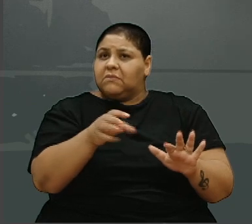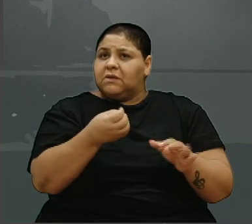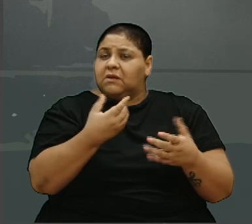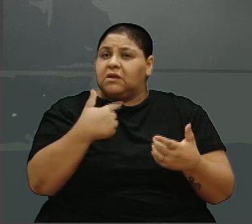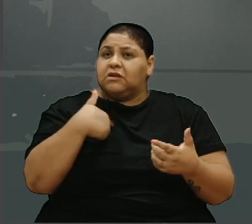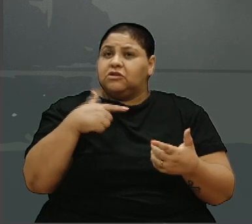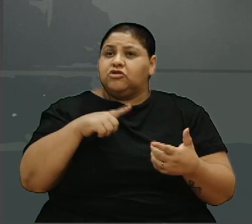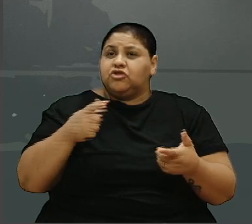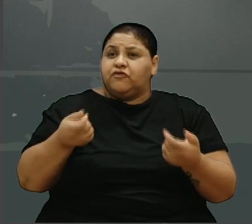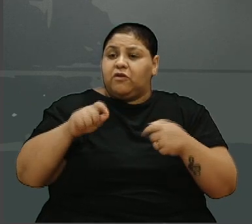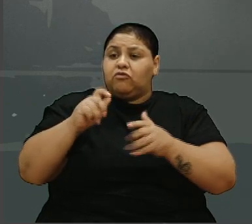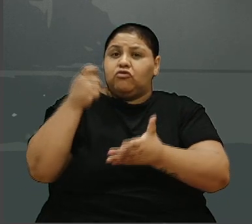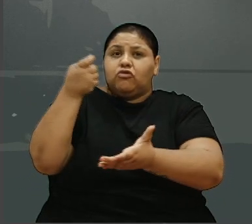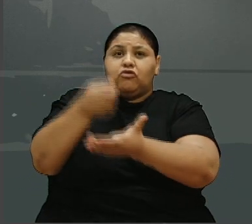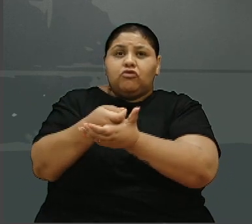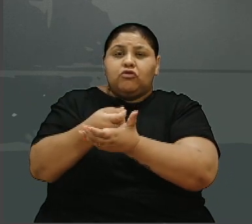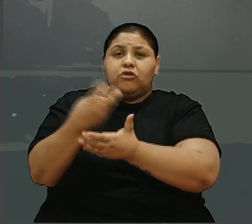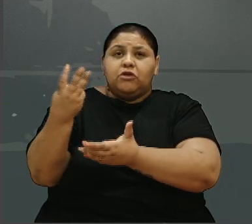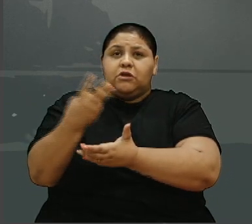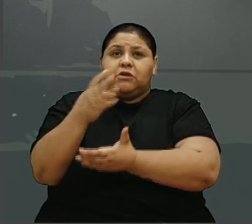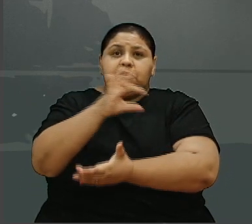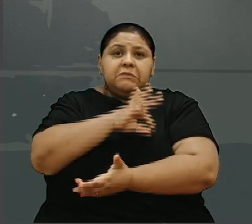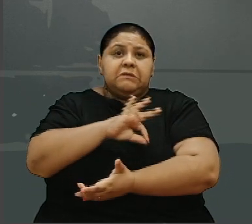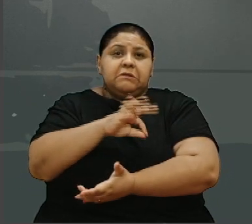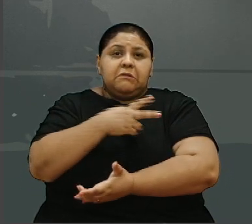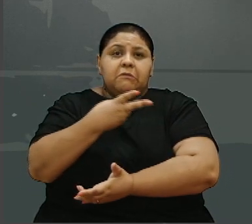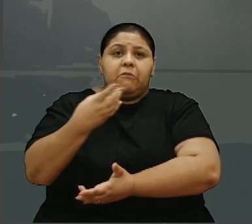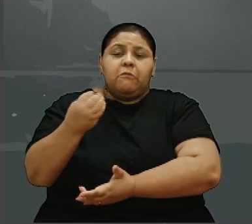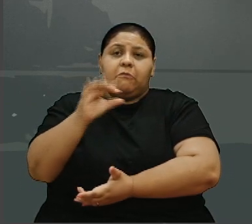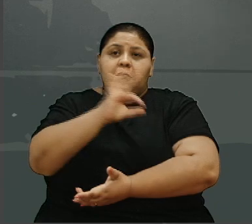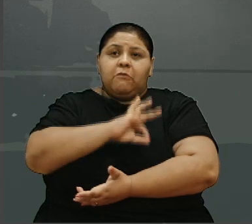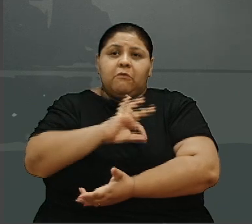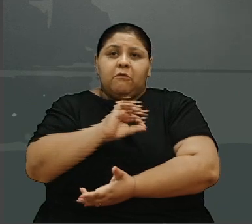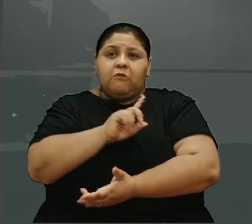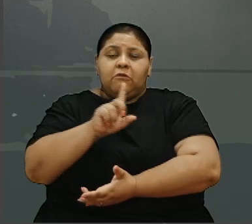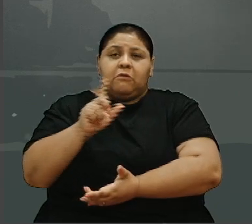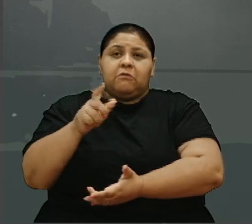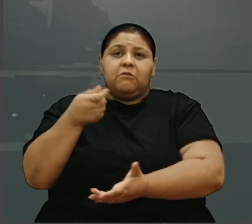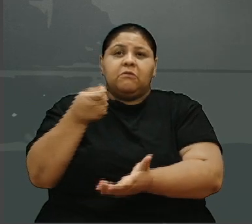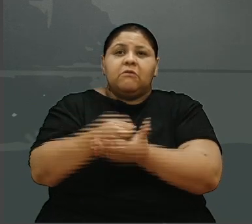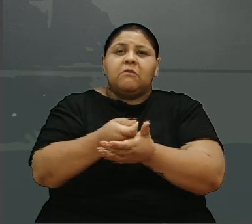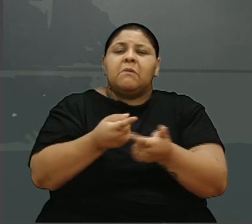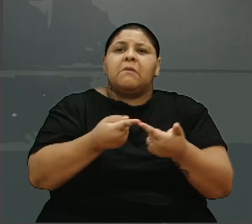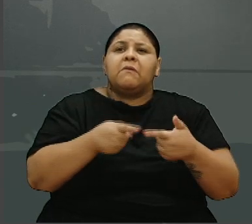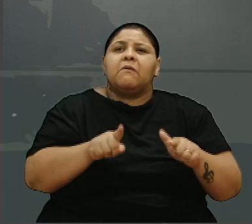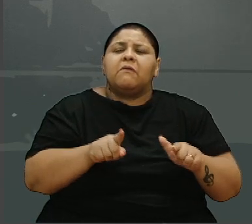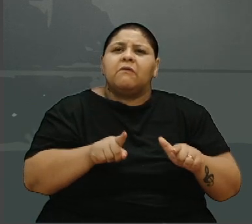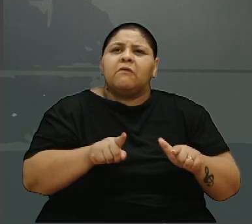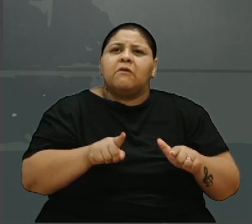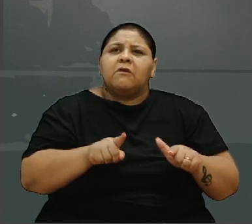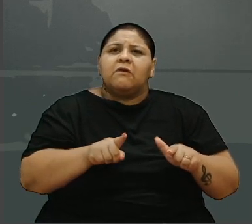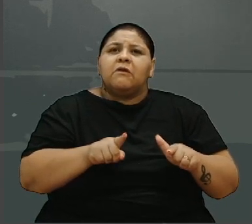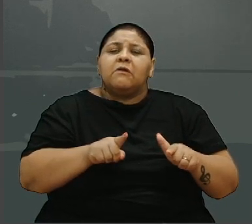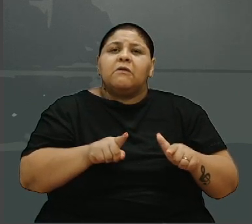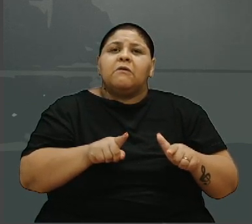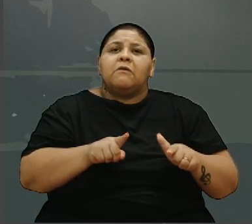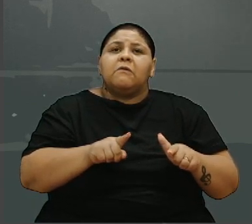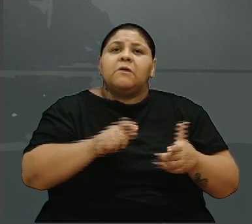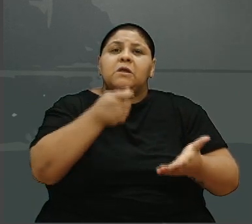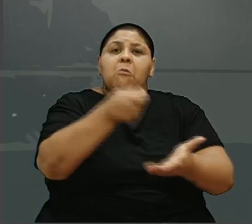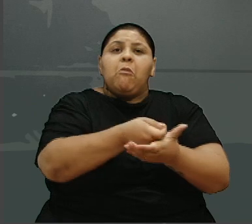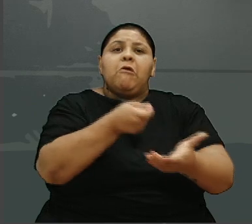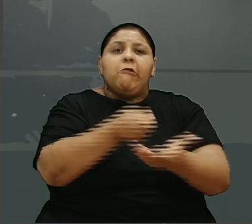tiver condições de pagar 3 salários ou 20 salários e não quiser, beleza, mas e a obrigatoriedade